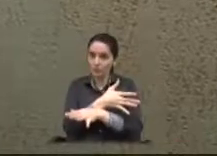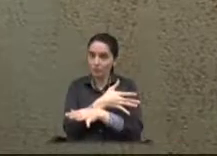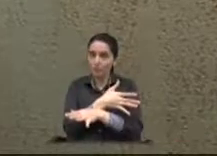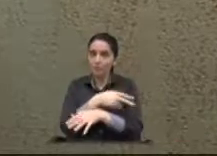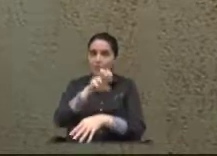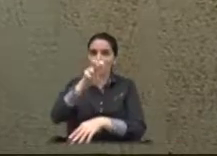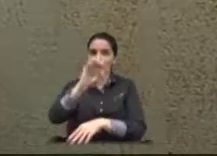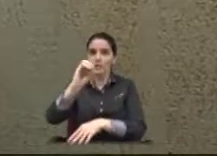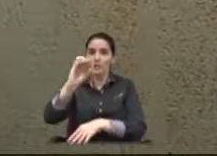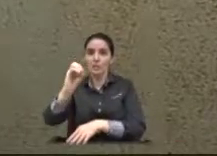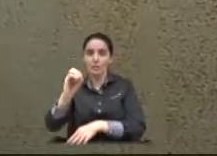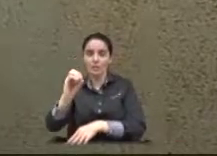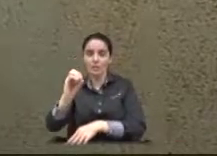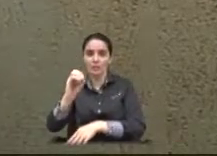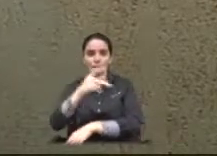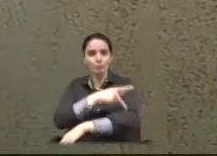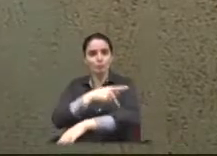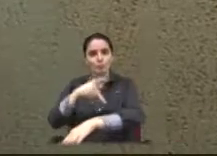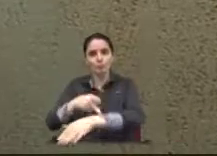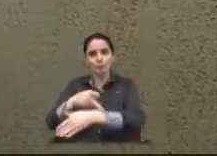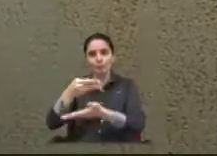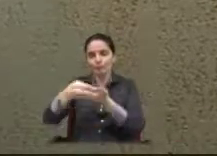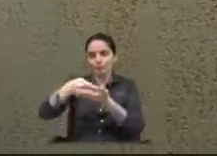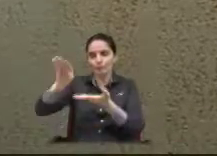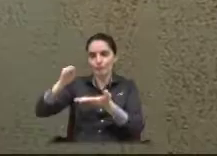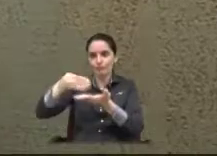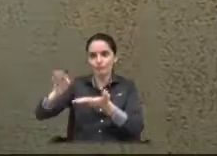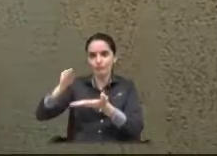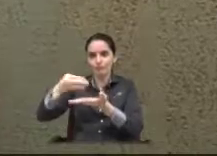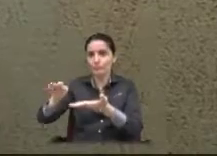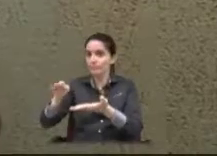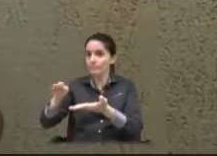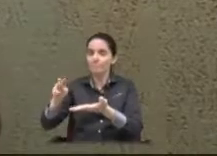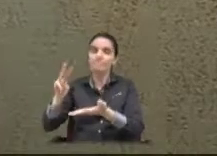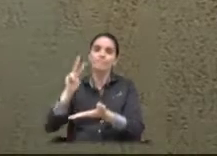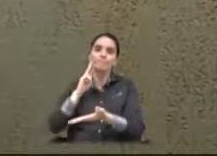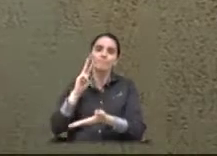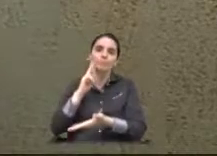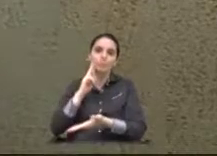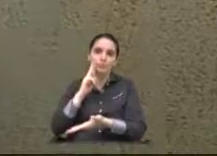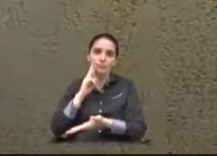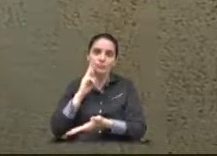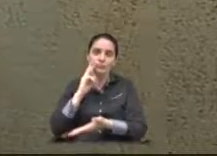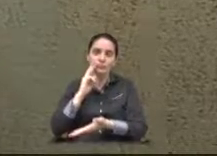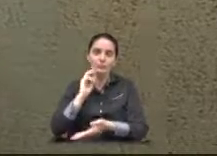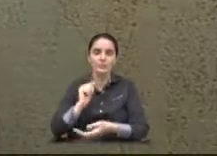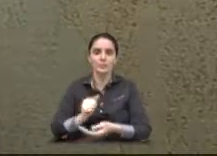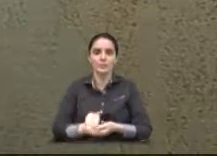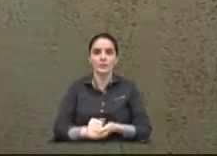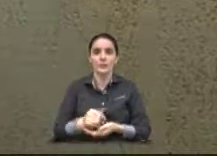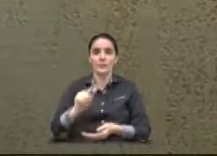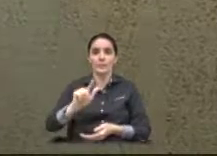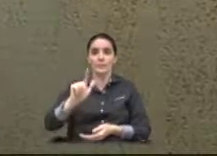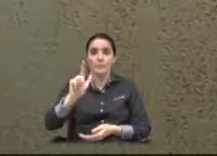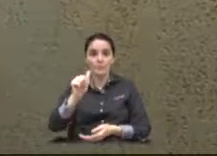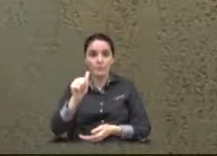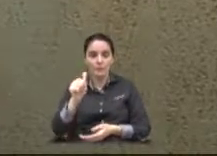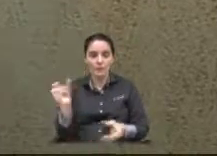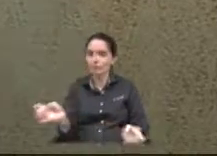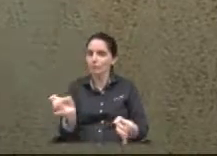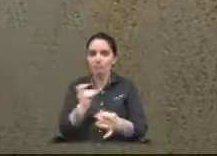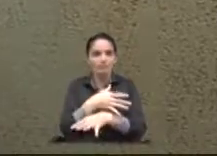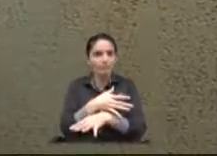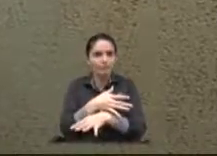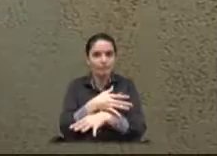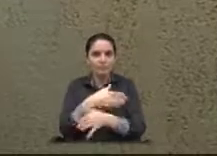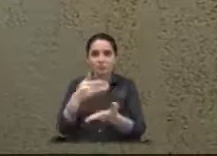500 professores desempregados. Nós conseguimos aula na terça-feira, foi cancelada a atribuição, na quarta-feira nós estávamos